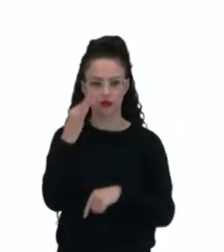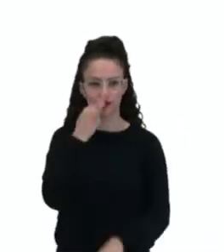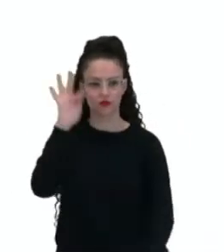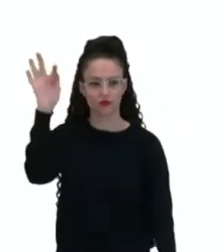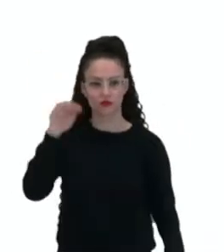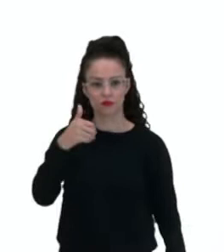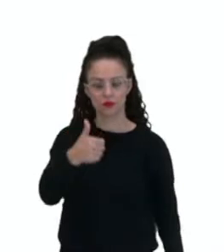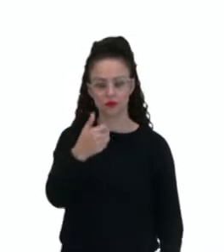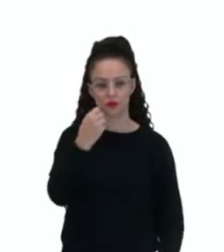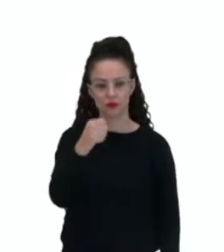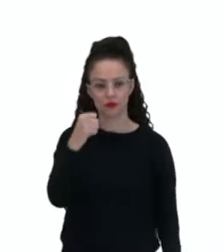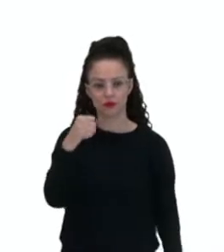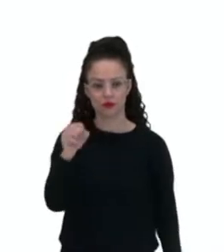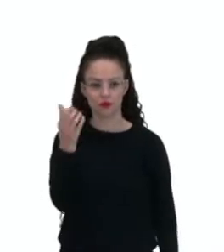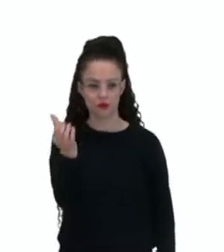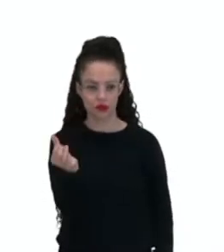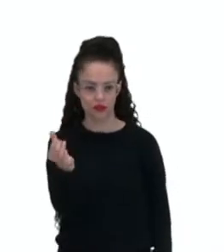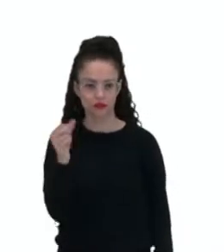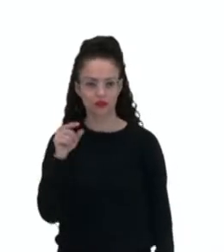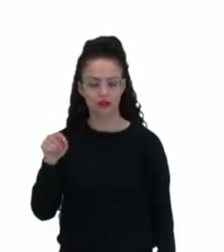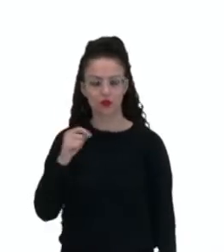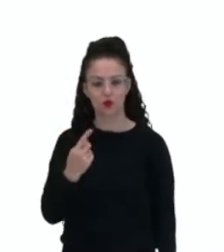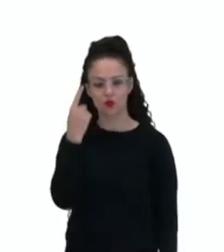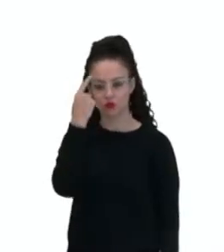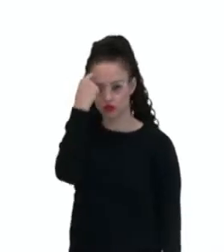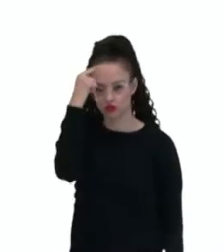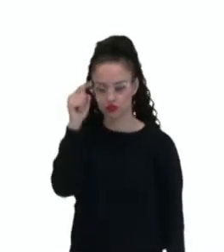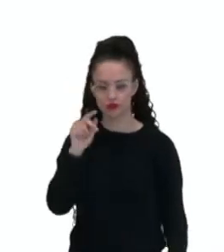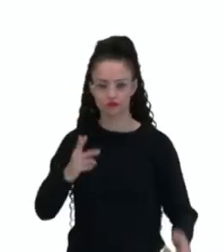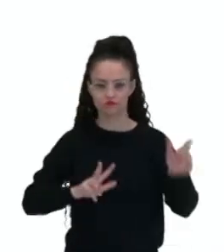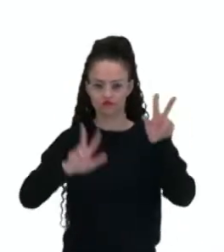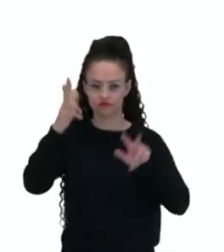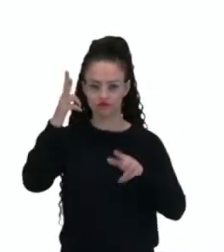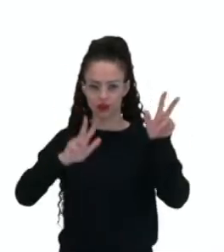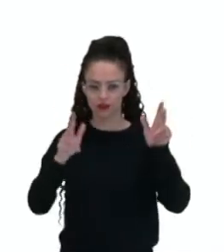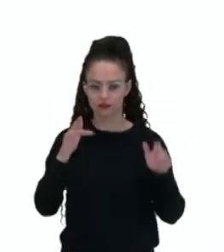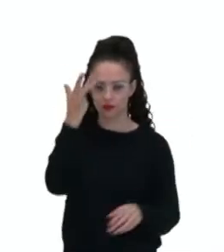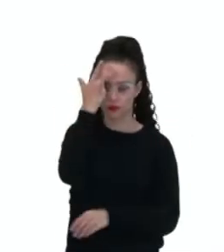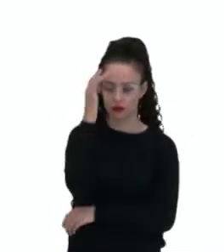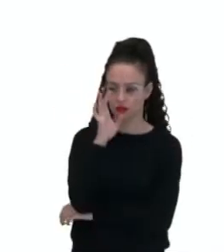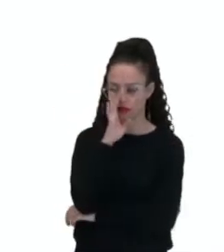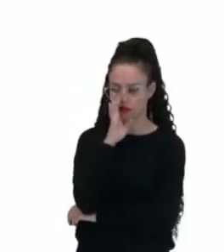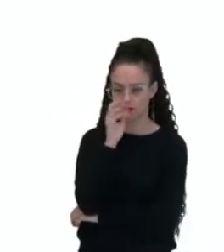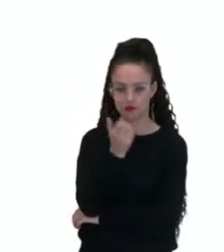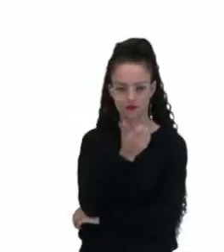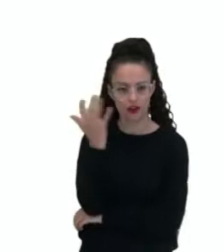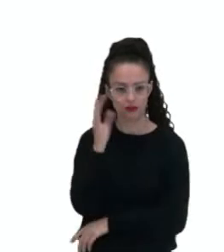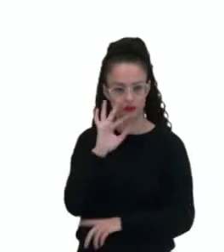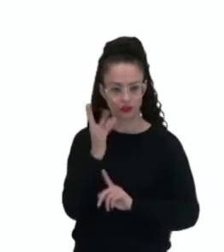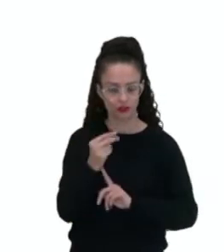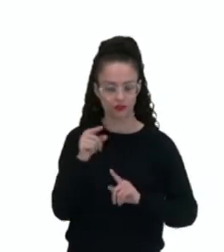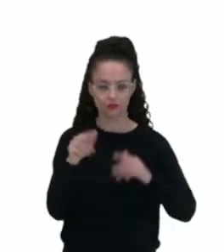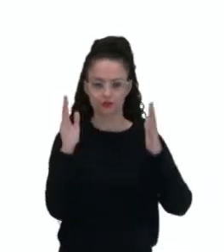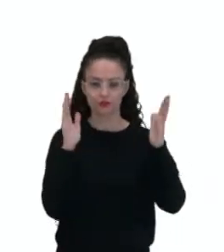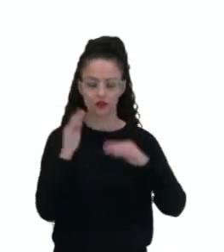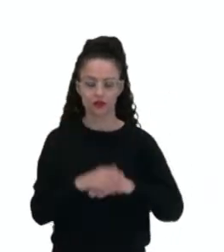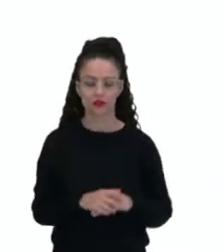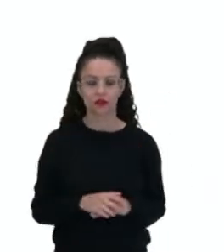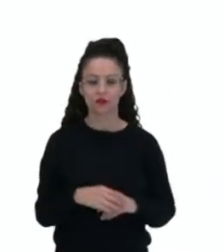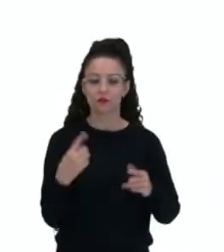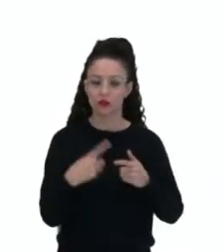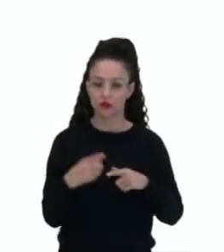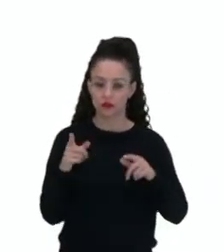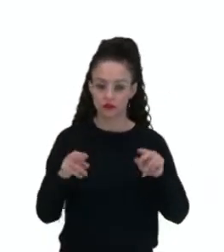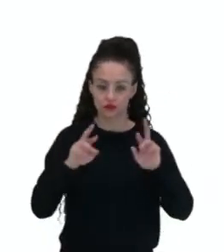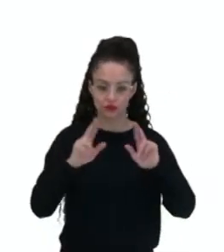em 1886. A tela Um Dia de Carnaval chamou a atenção de vários artistas da época, né? Então, pelo